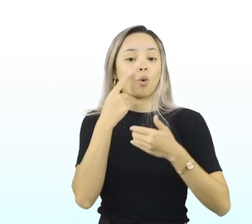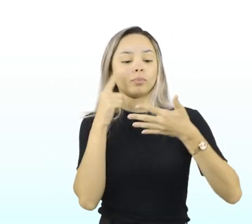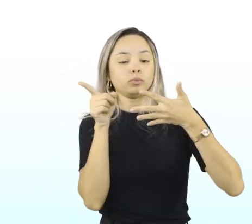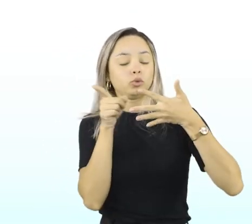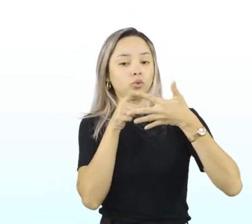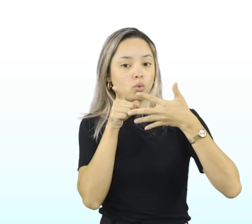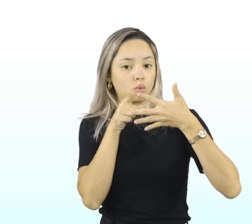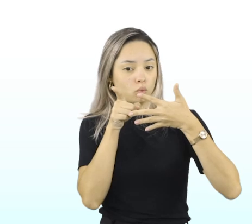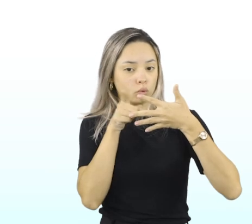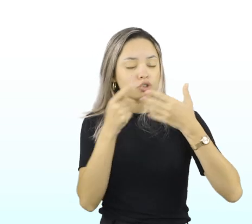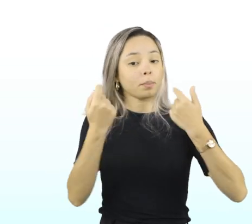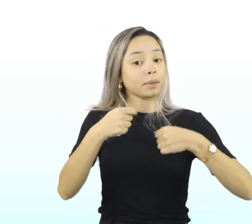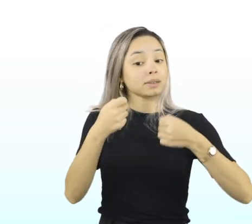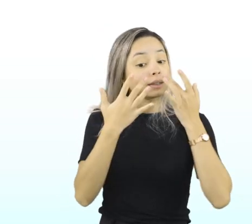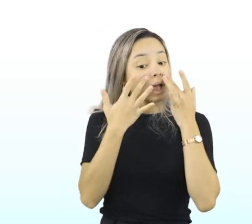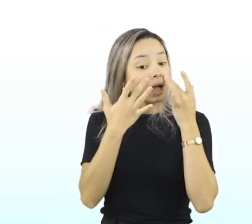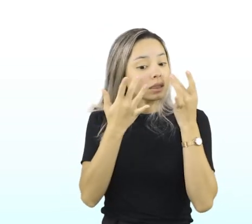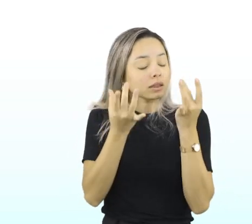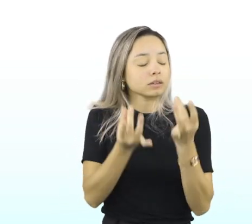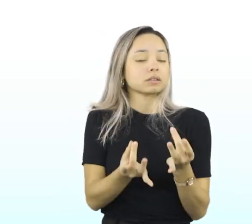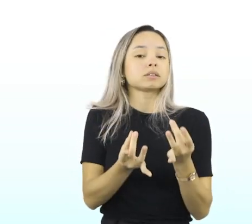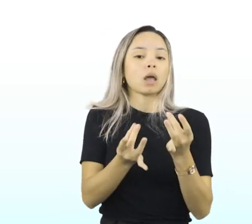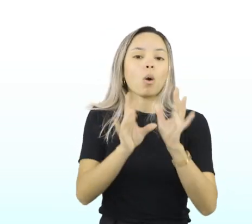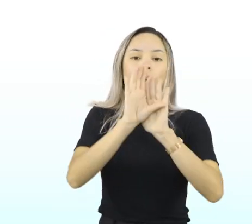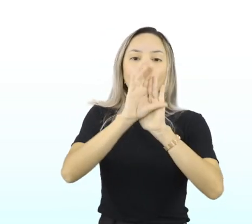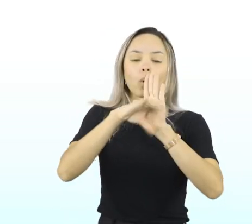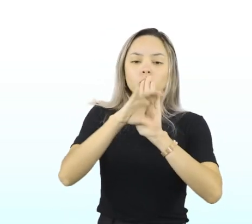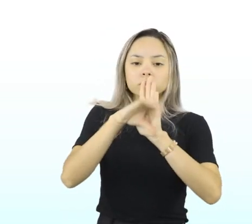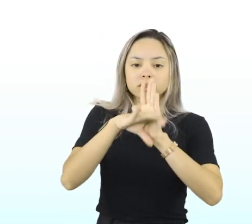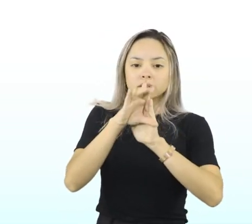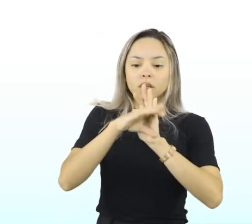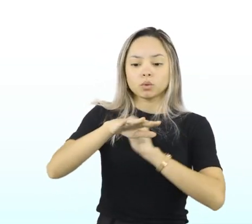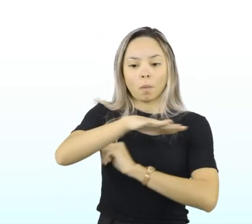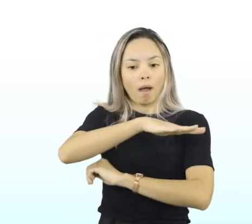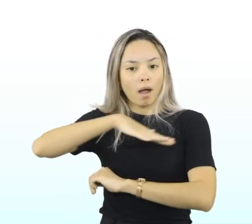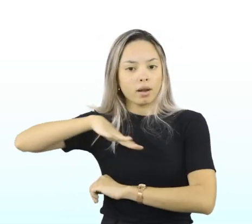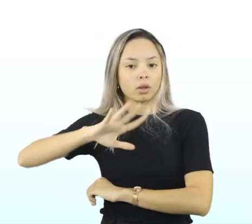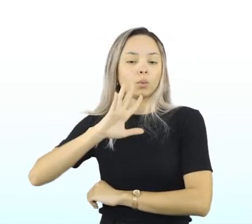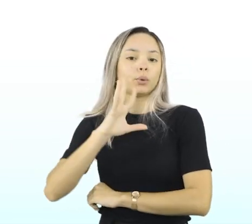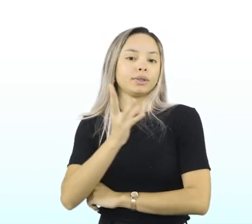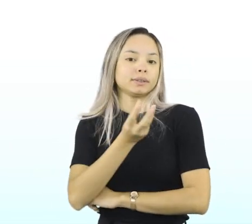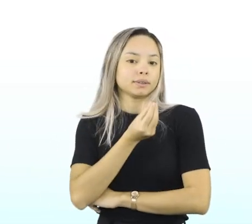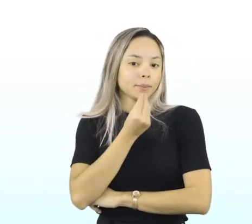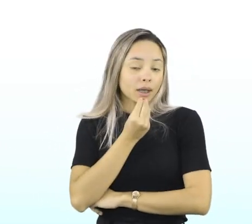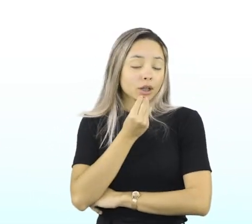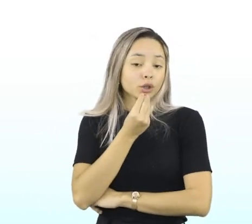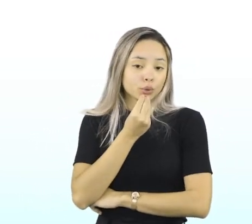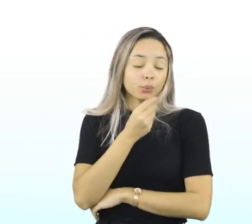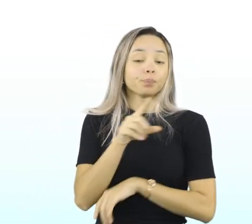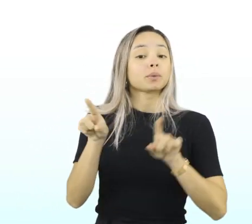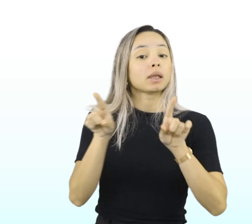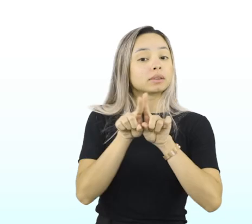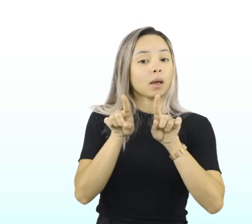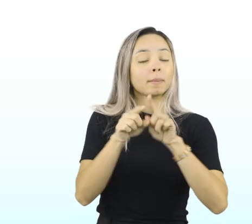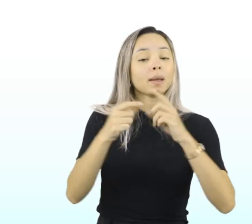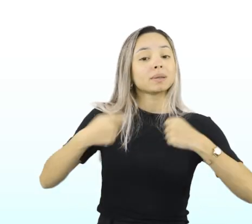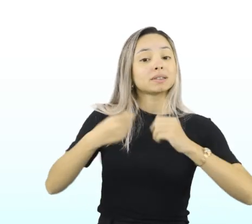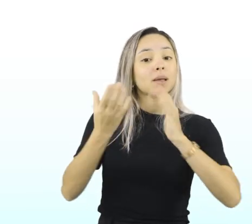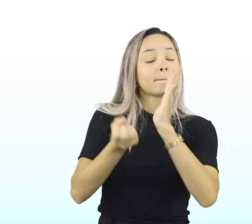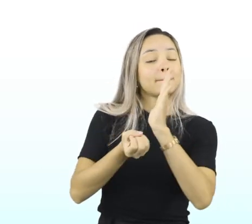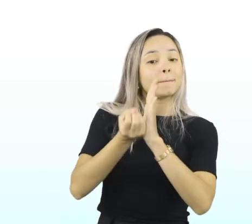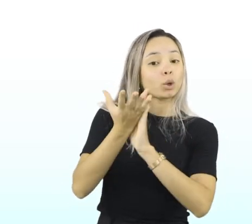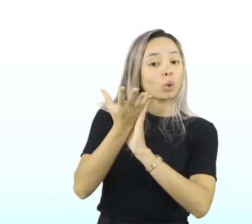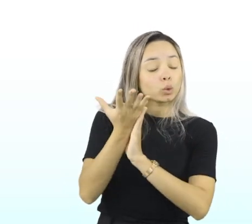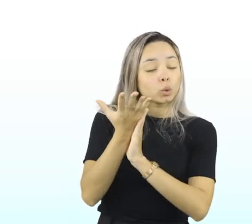ó, você tem que ter essa atenção, né, nos conceitos das várias áreas do conhecimento, e você tem